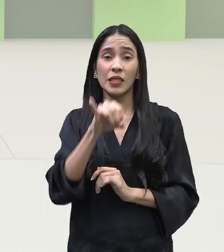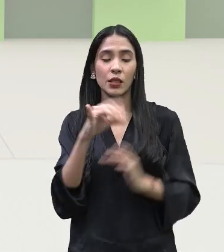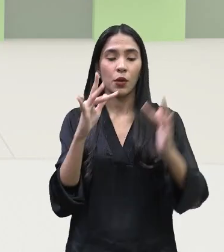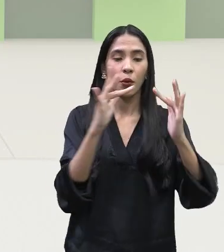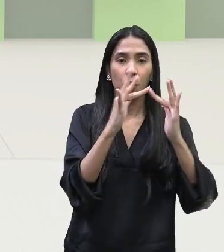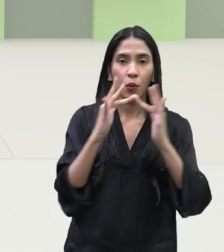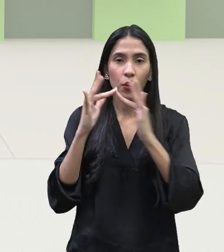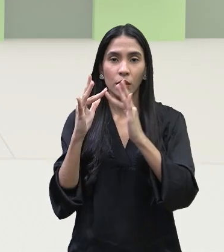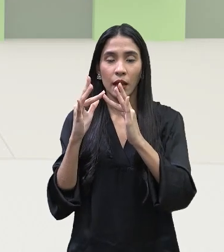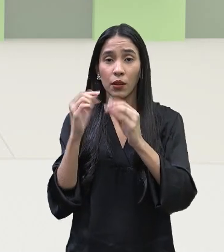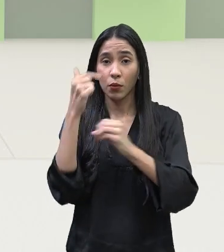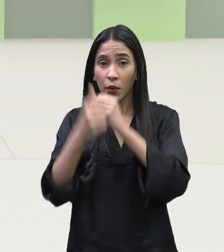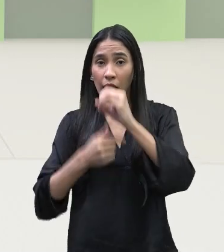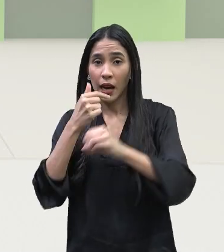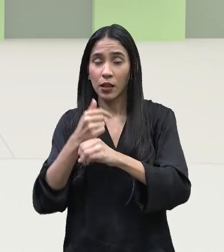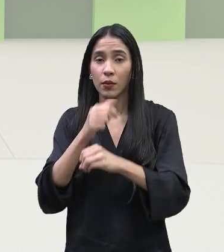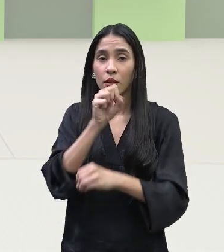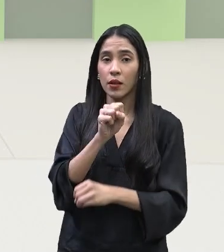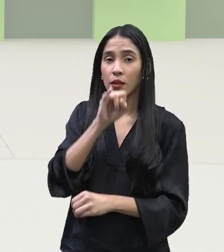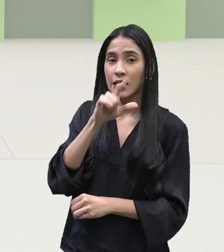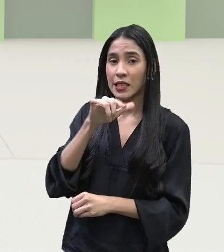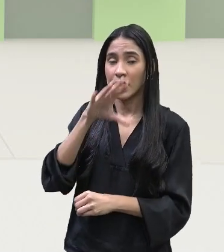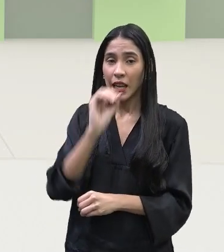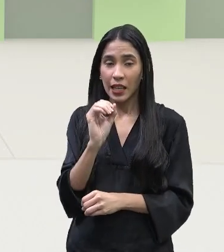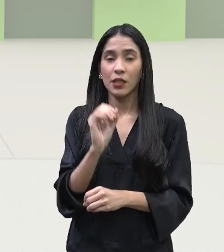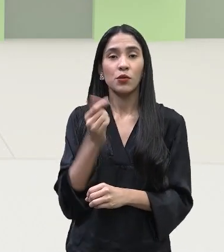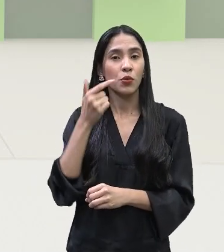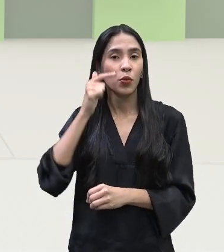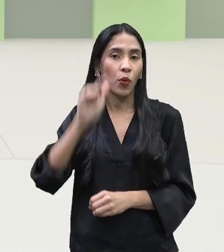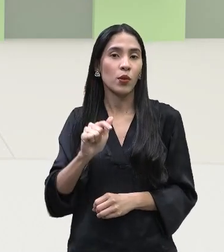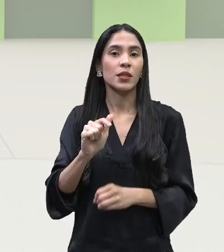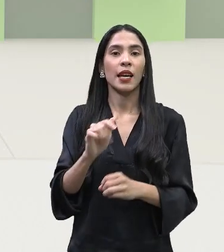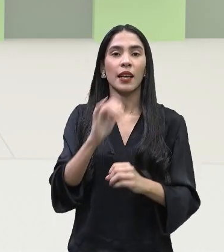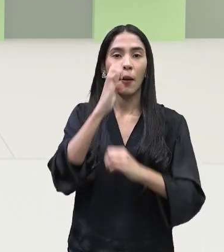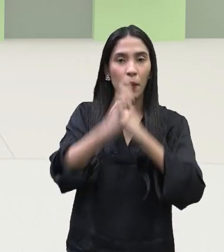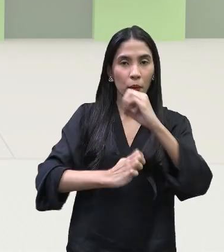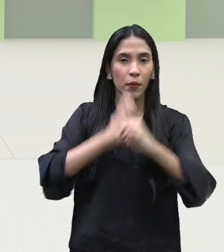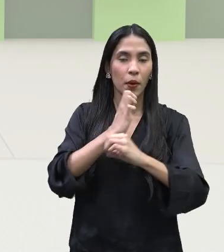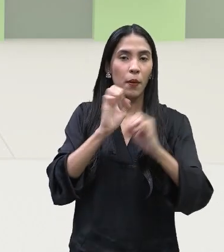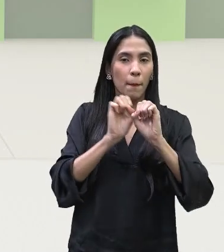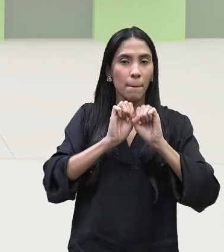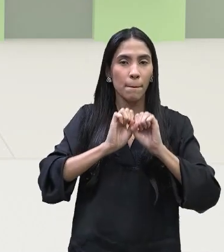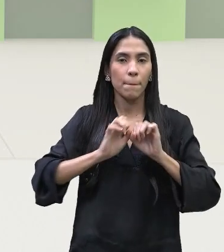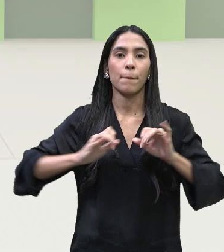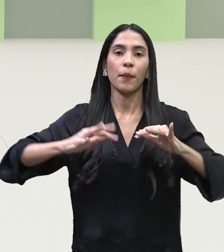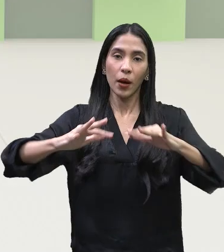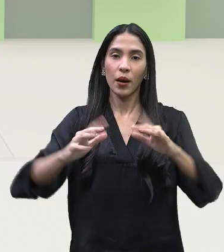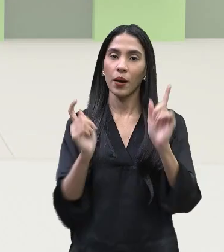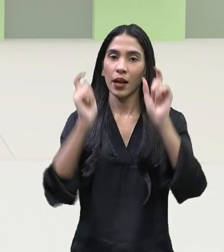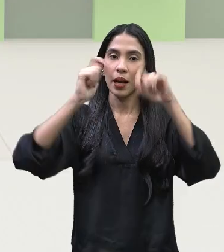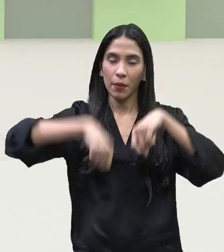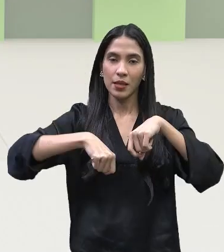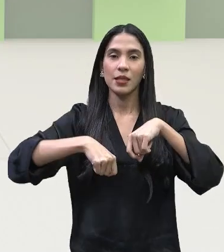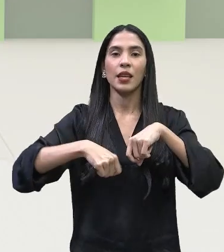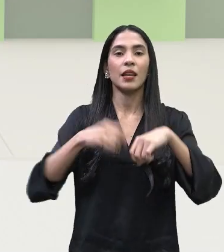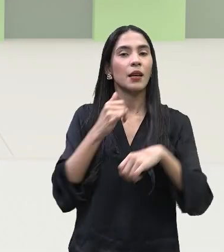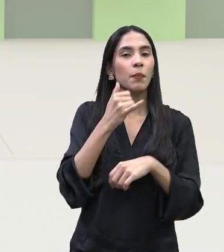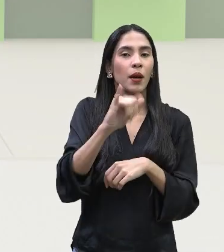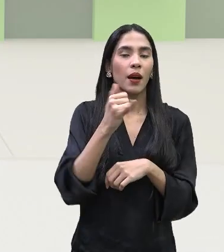com os átomos de silício, provocam o deslocamento dos elétrons, gerando assim uma corrente